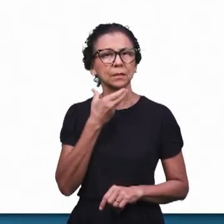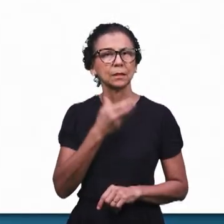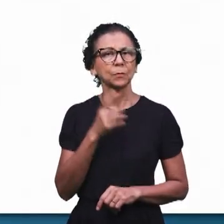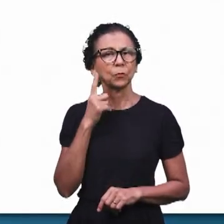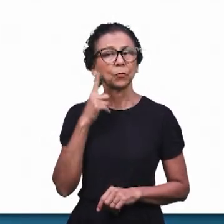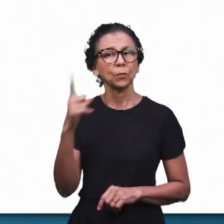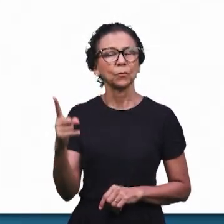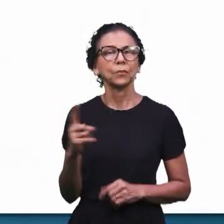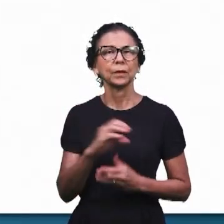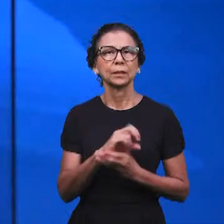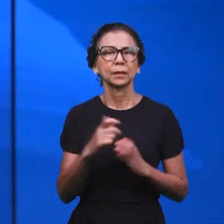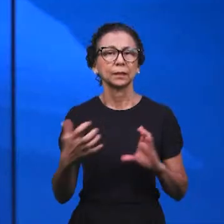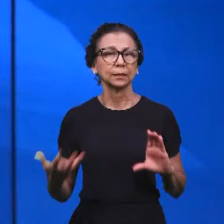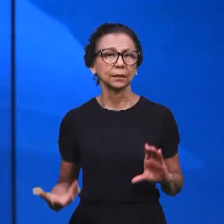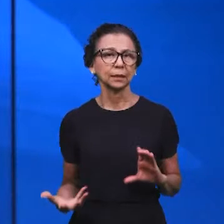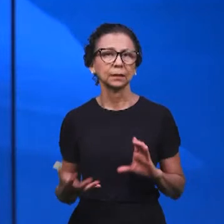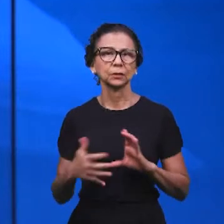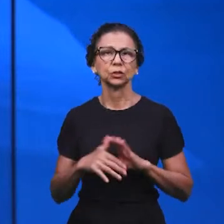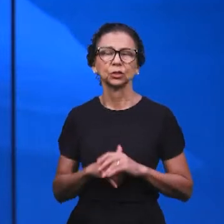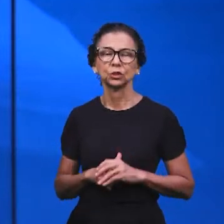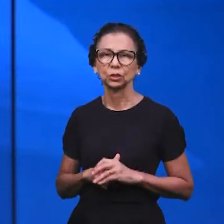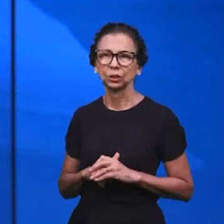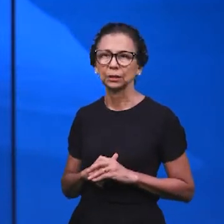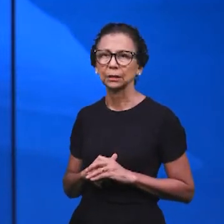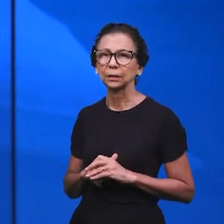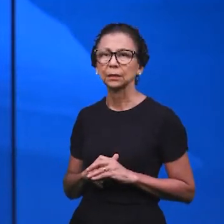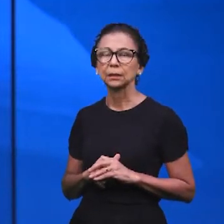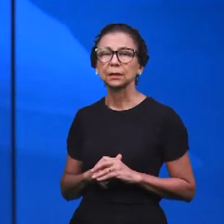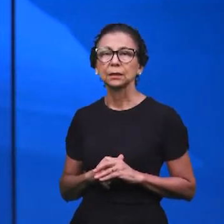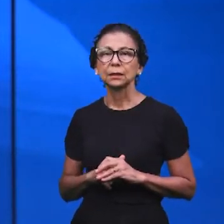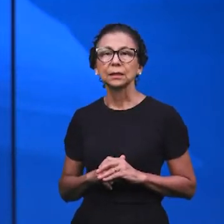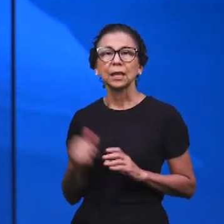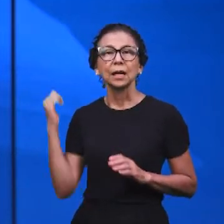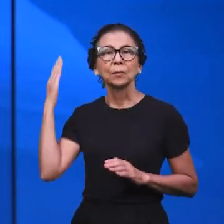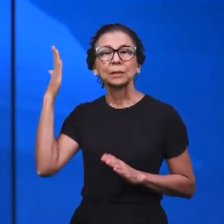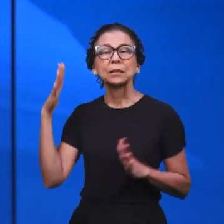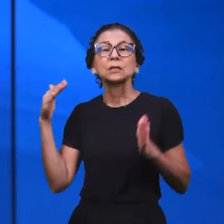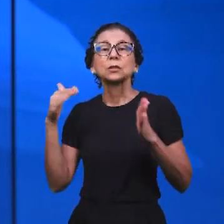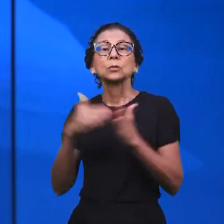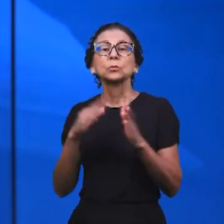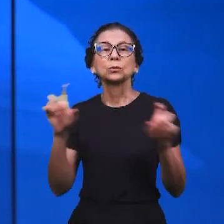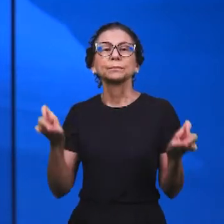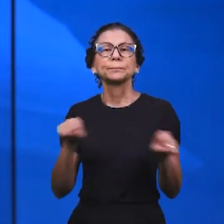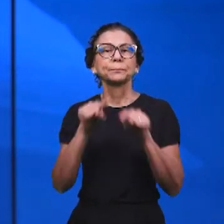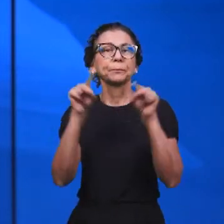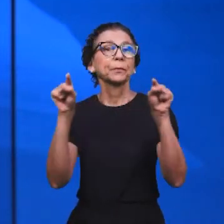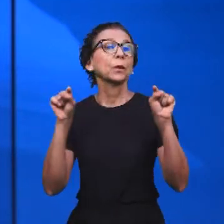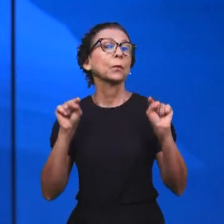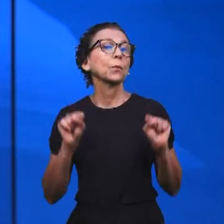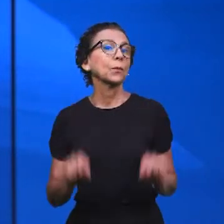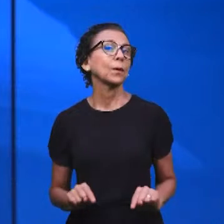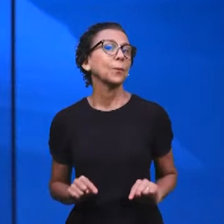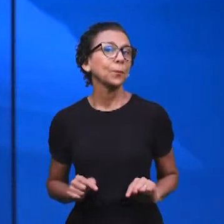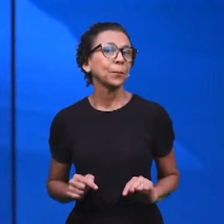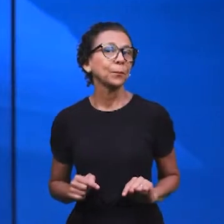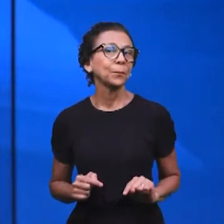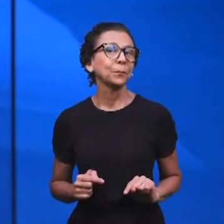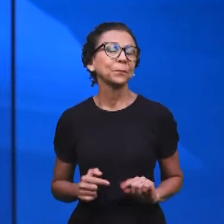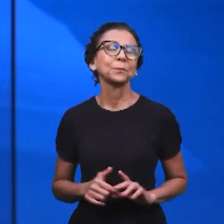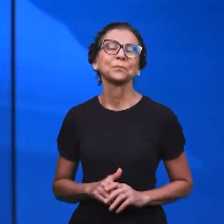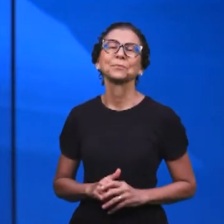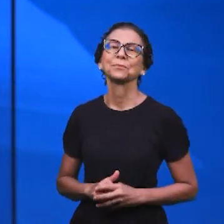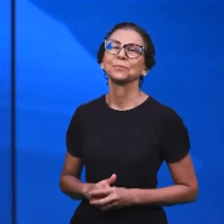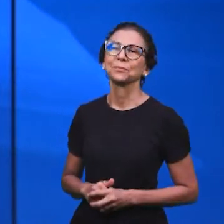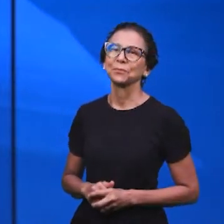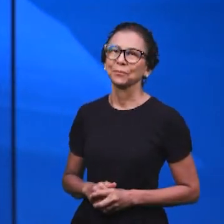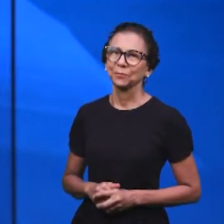letra D é, qual será a última mensagem? E quem vai nos dar essa resposta sobre qual será a última mensagem vai ser a